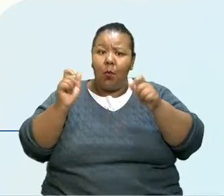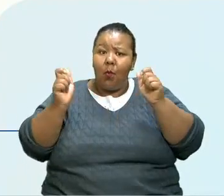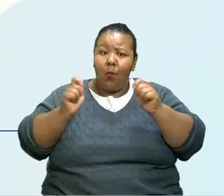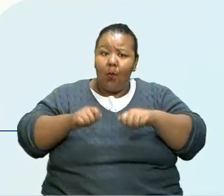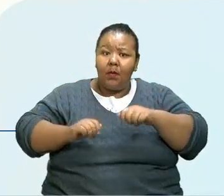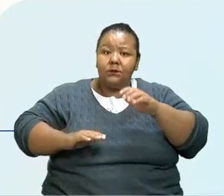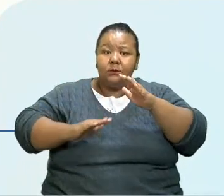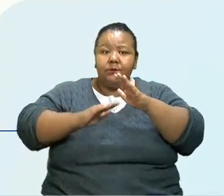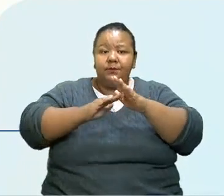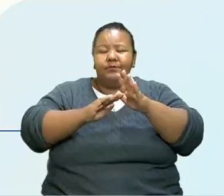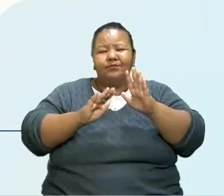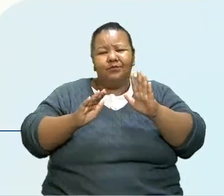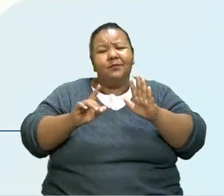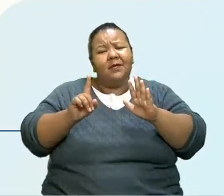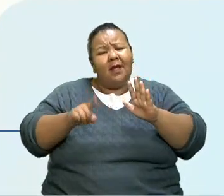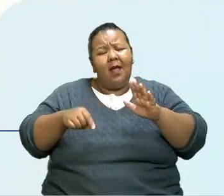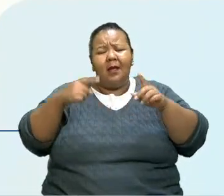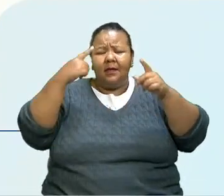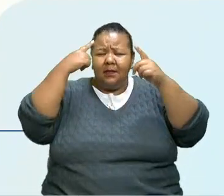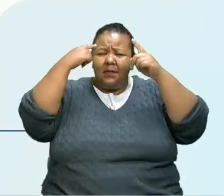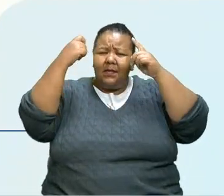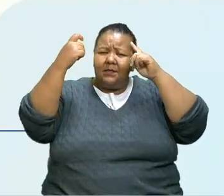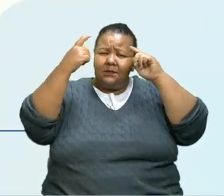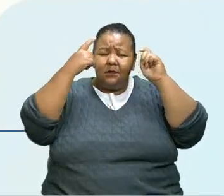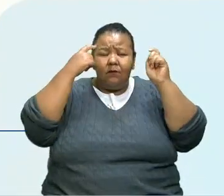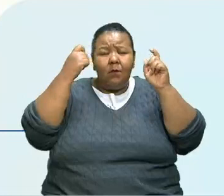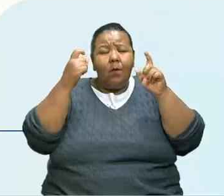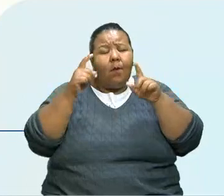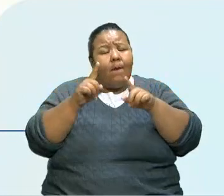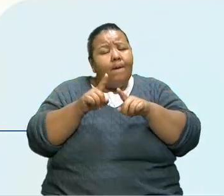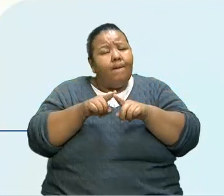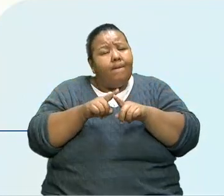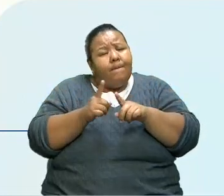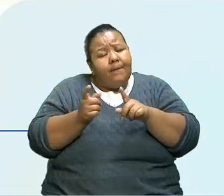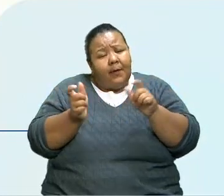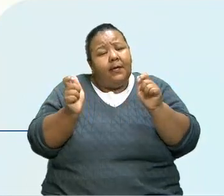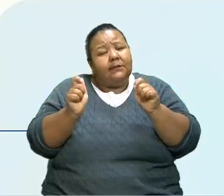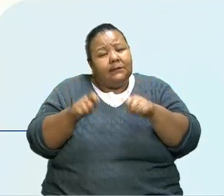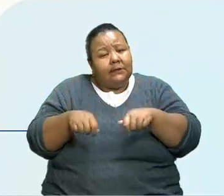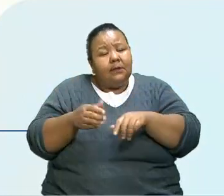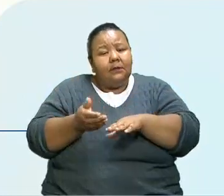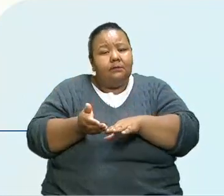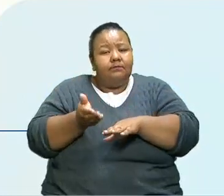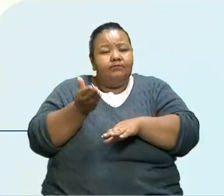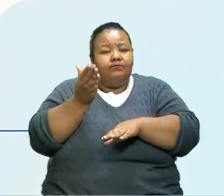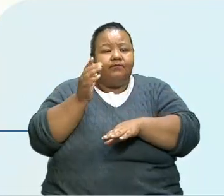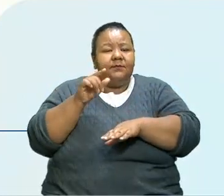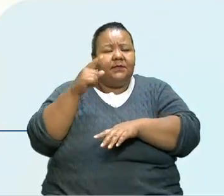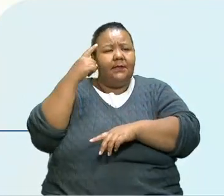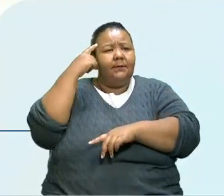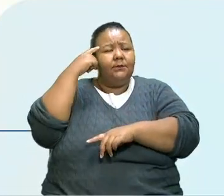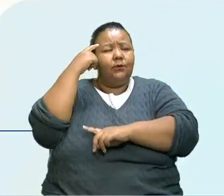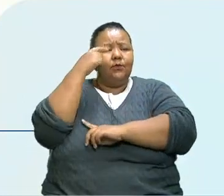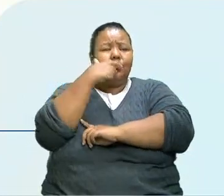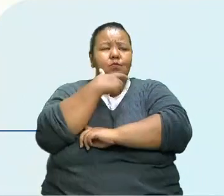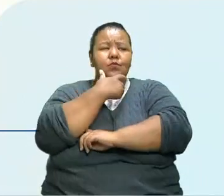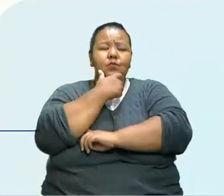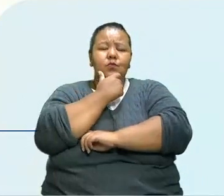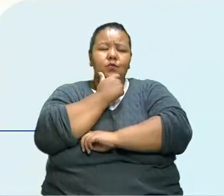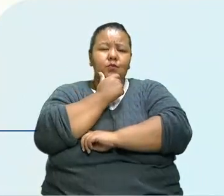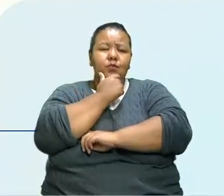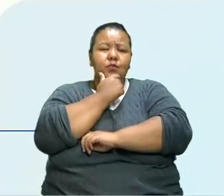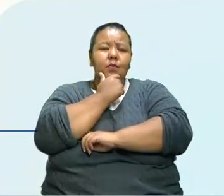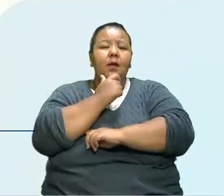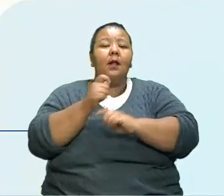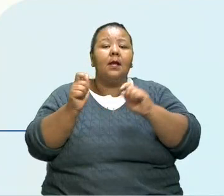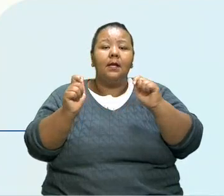são criativos, mas eles poderiam ser muito mais criativos. E ele falou assim, pensou, por que não